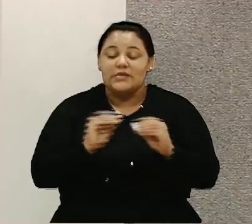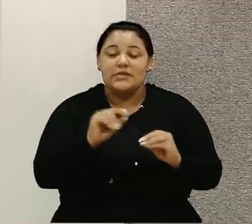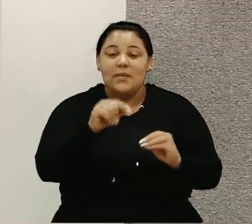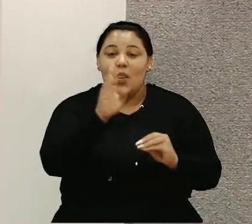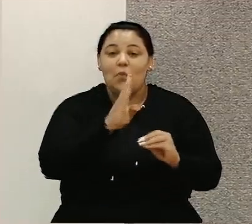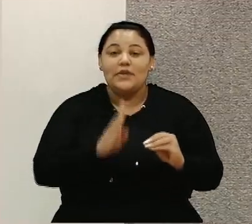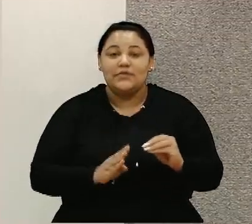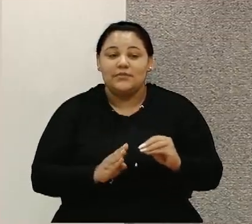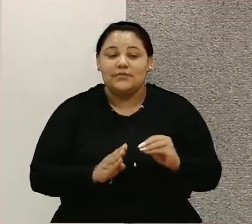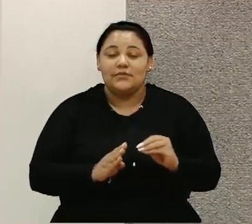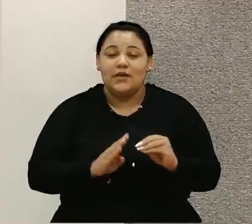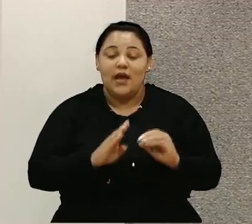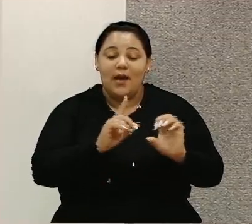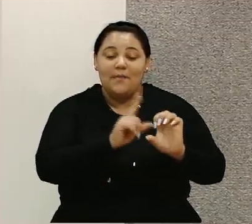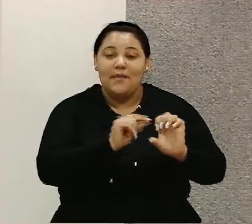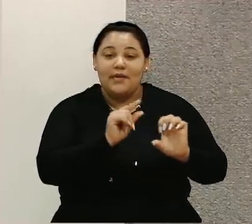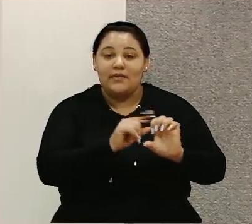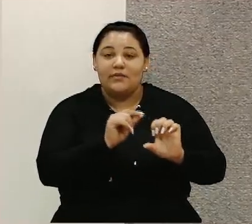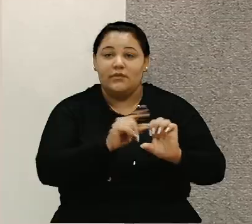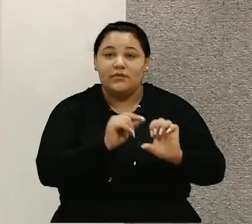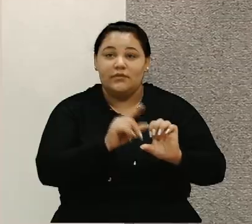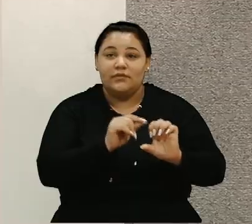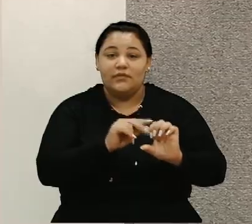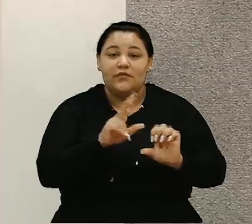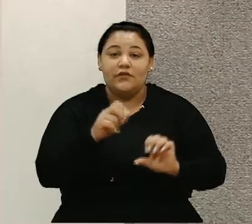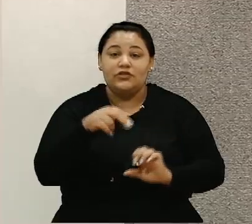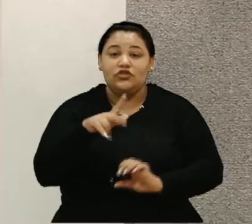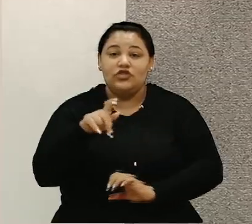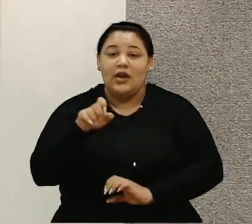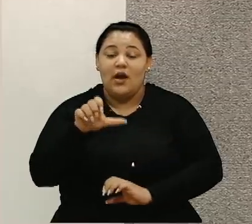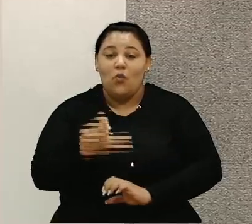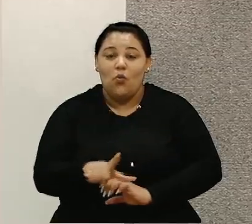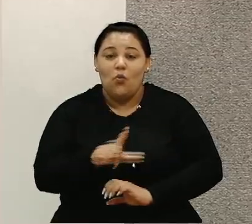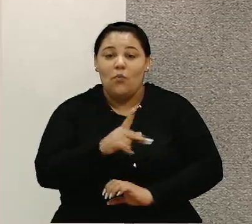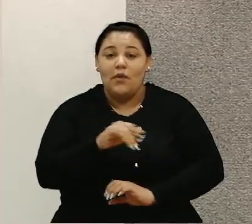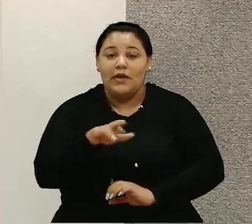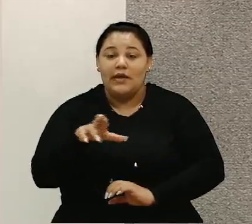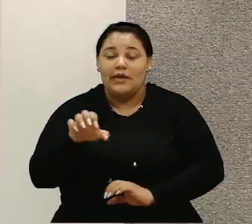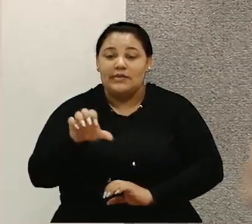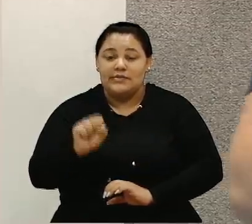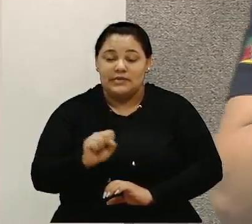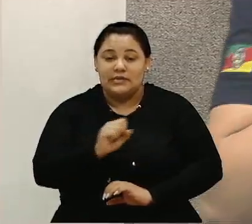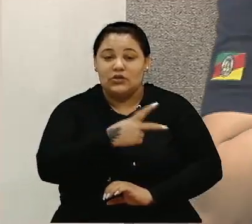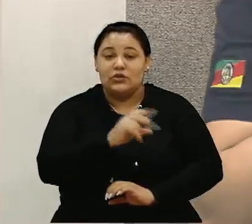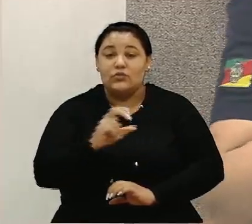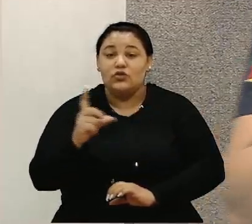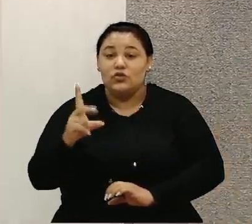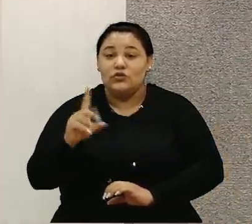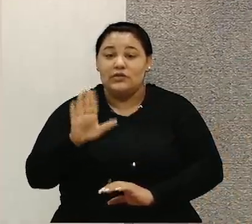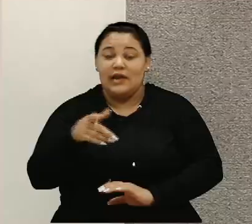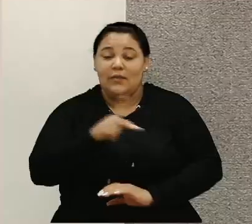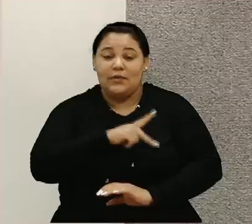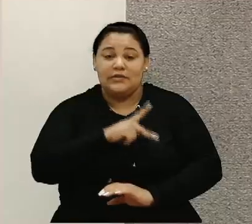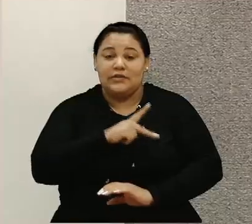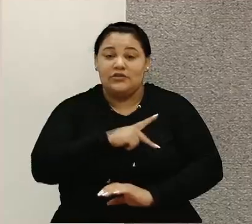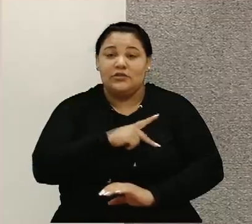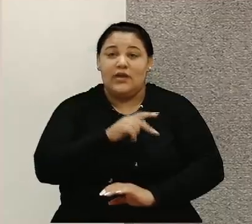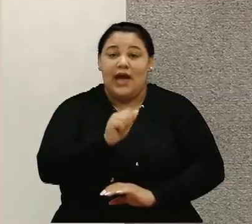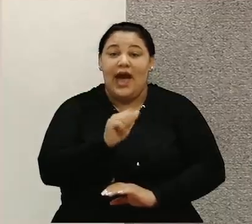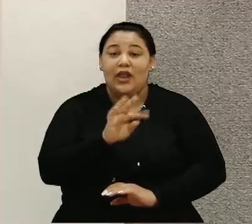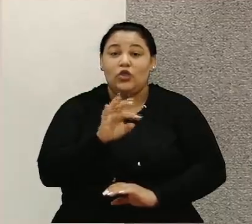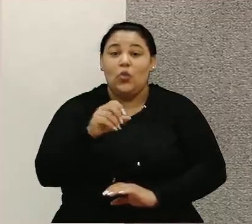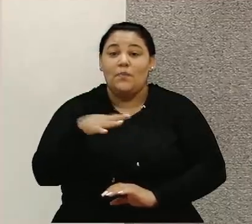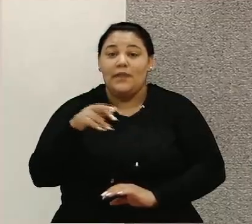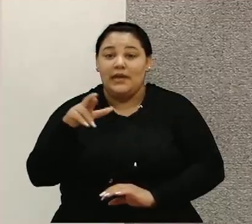pelo empresário Custódio Rangel Pires e desde 2012 ela é presidida então pelo Altomir Regis Cunha, que é o nosso presidente